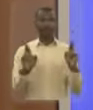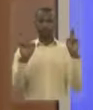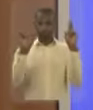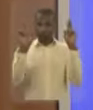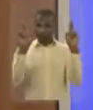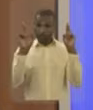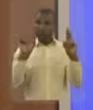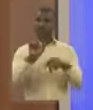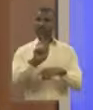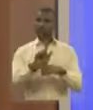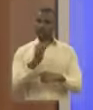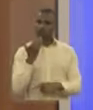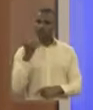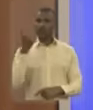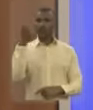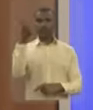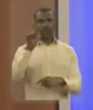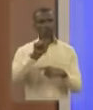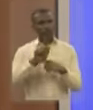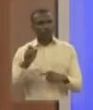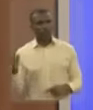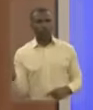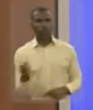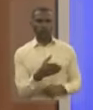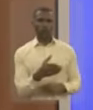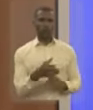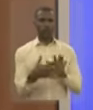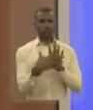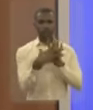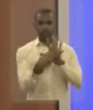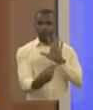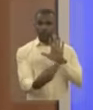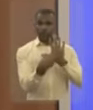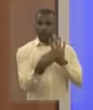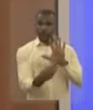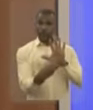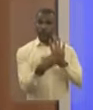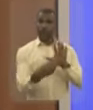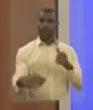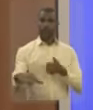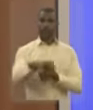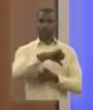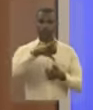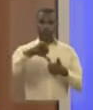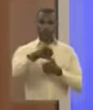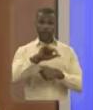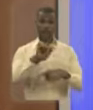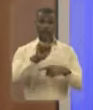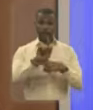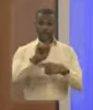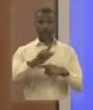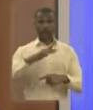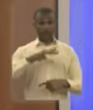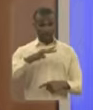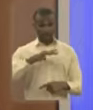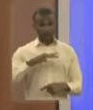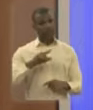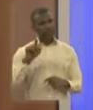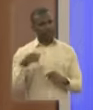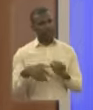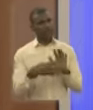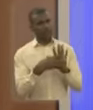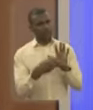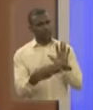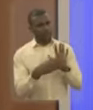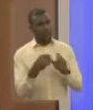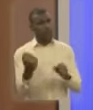por uma gestão melhor uma gestão nova por um modelo na mudança de gestão da cidade é esse modelo que